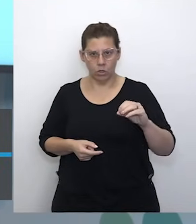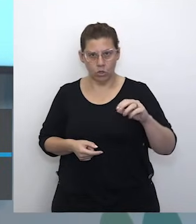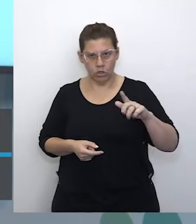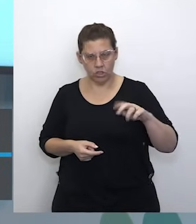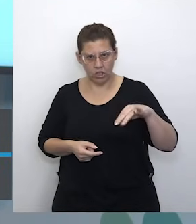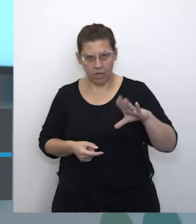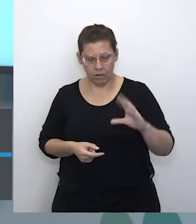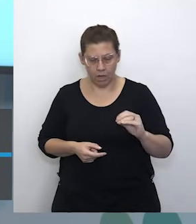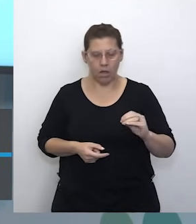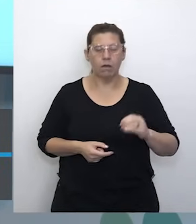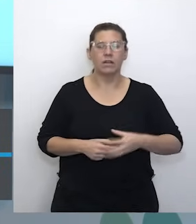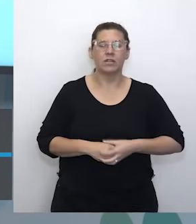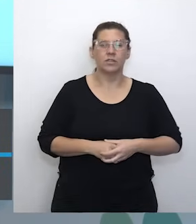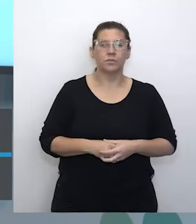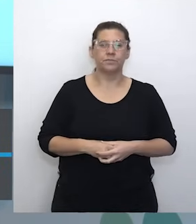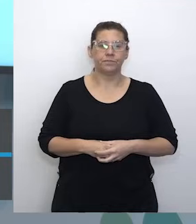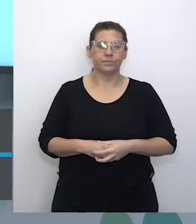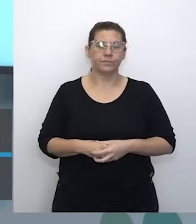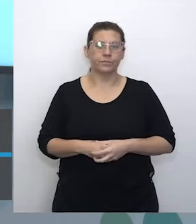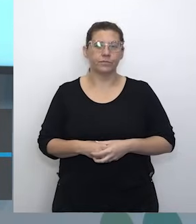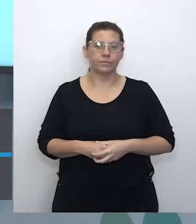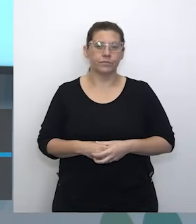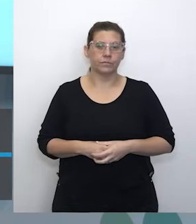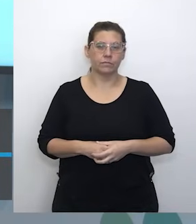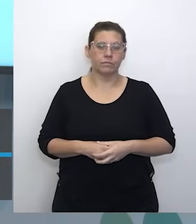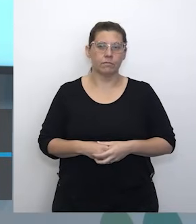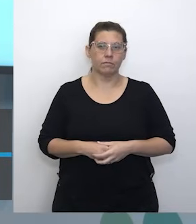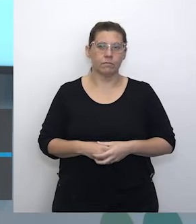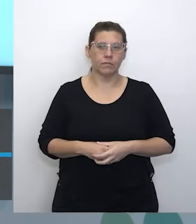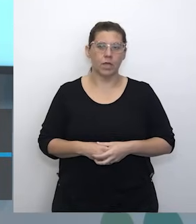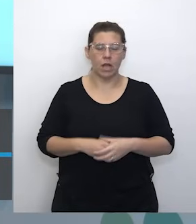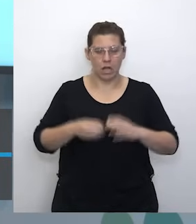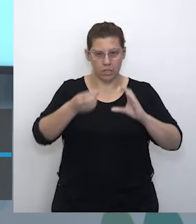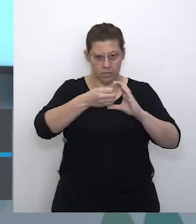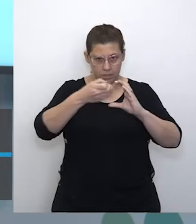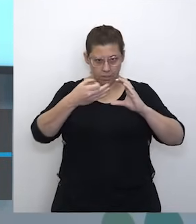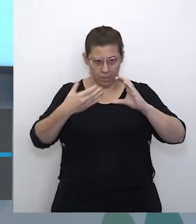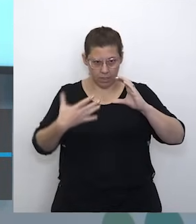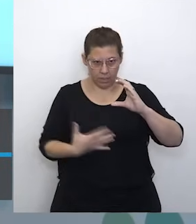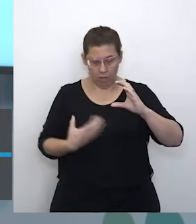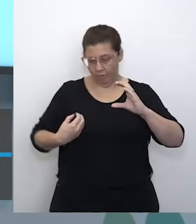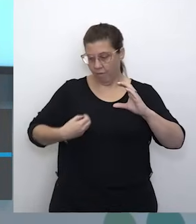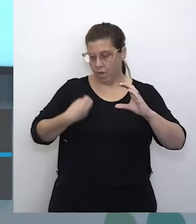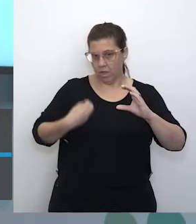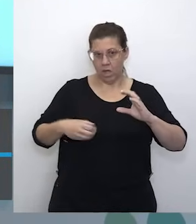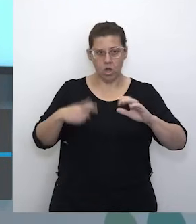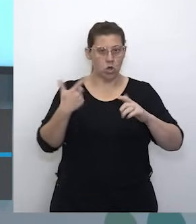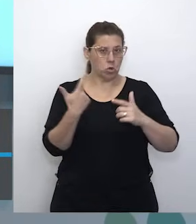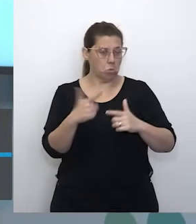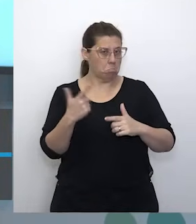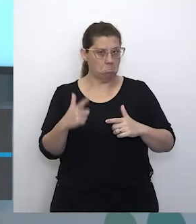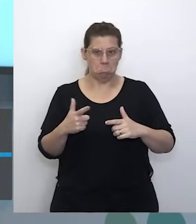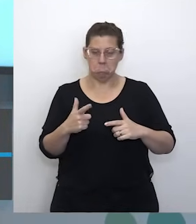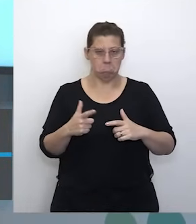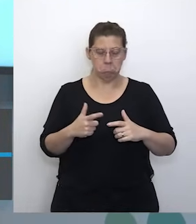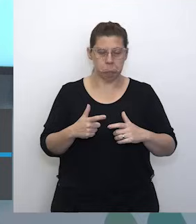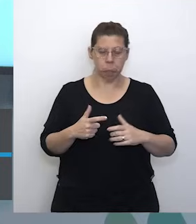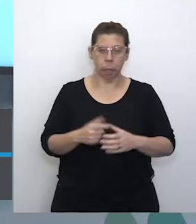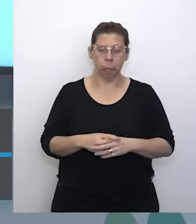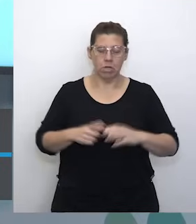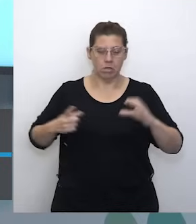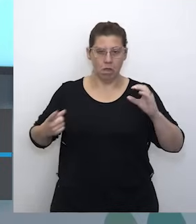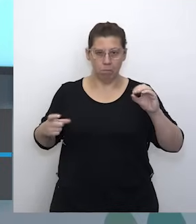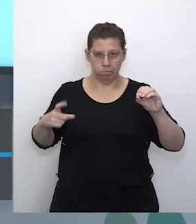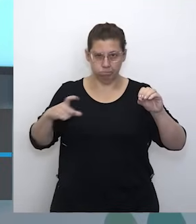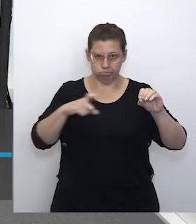se desenvolver e dividir suas células e forma um novo ser vivo sem precisar de ser fecundado. Tá? Então a abelha é um